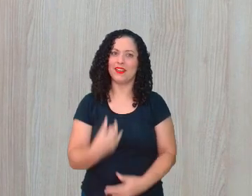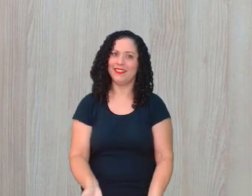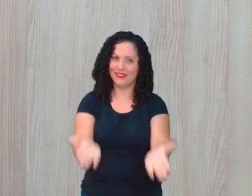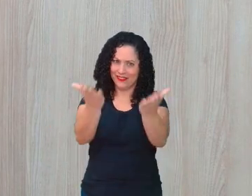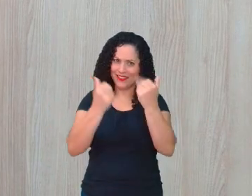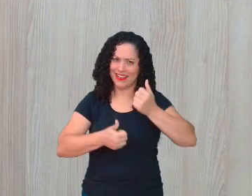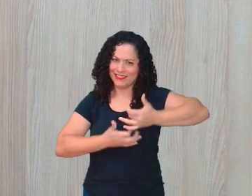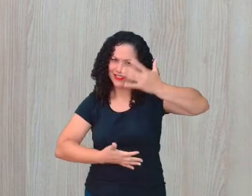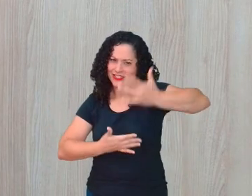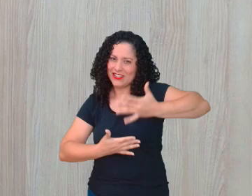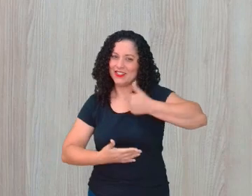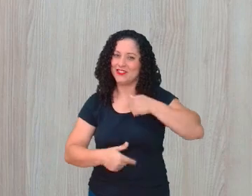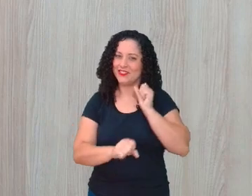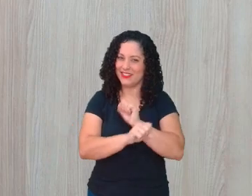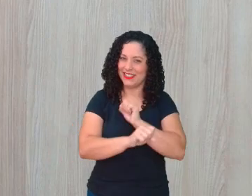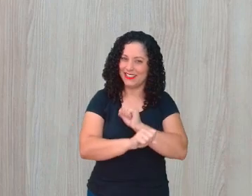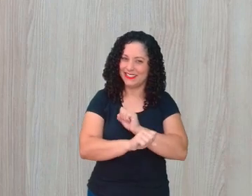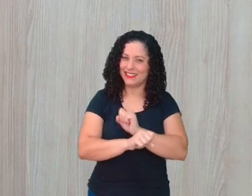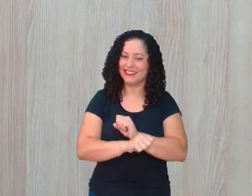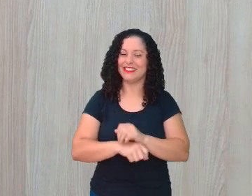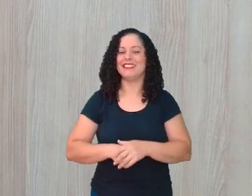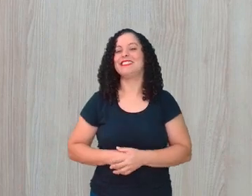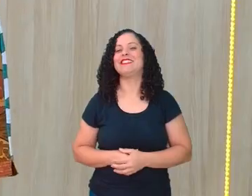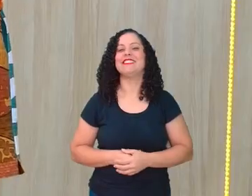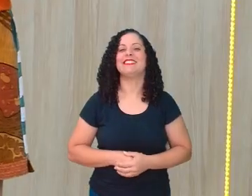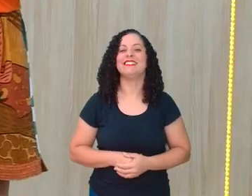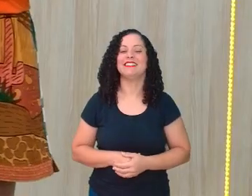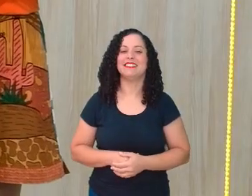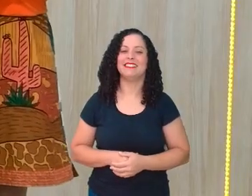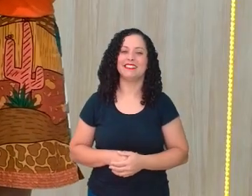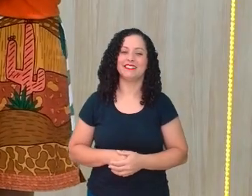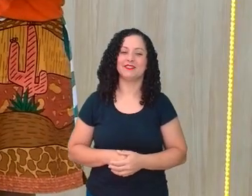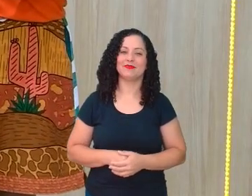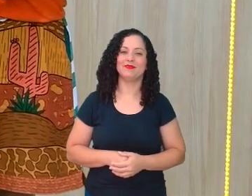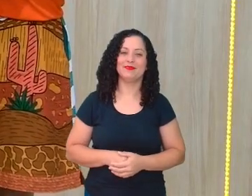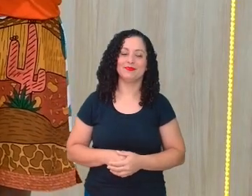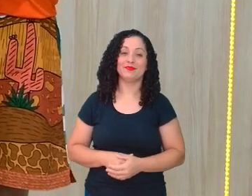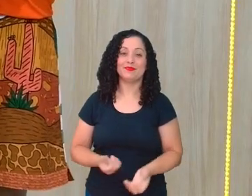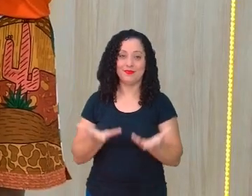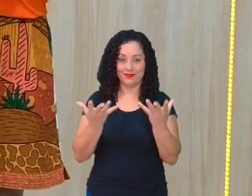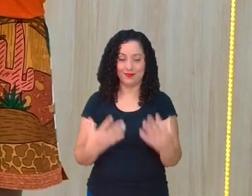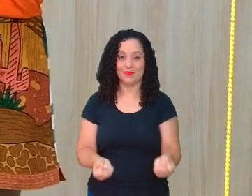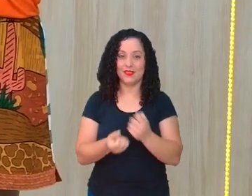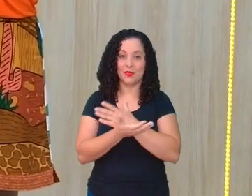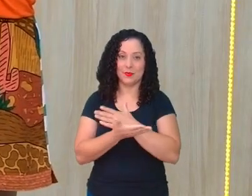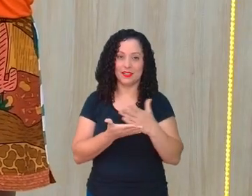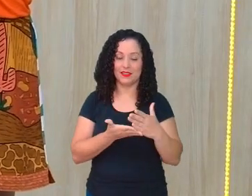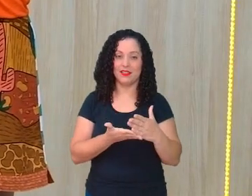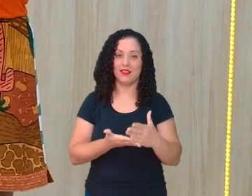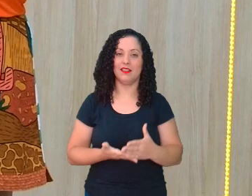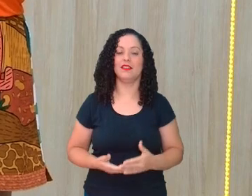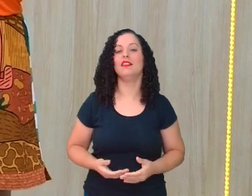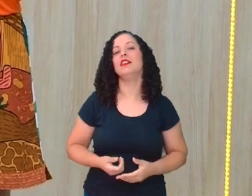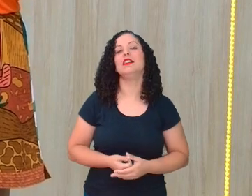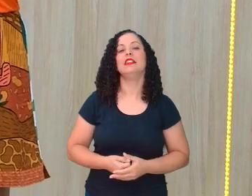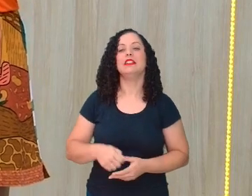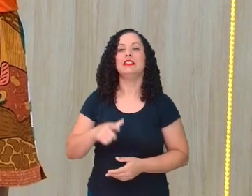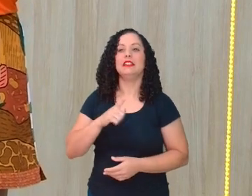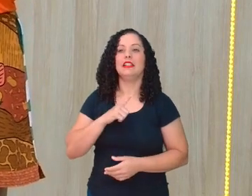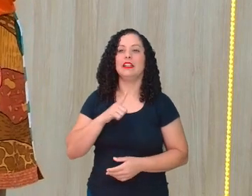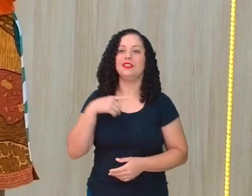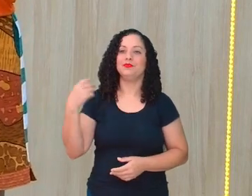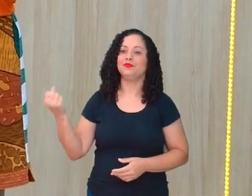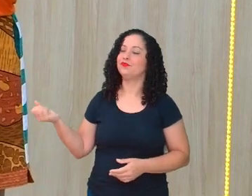no chat que eu tô esperando. Bora lá, minha gente, vamos começar. Então, aí, começando aí com a nossa